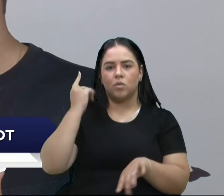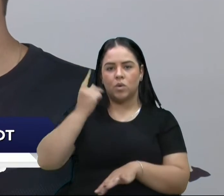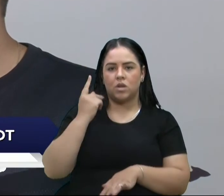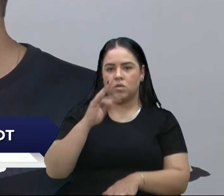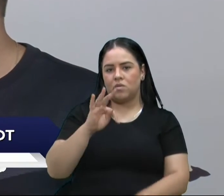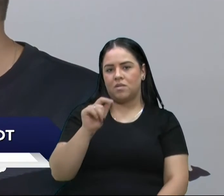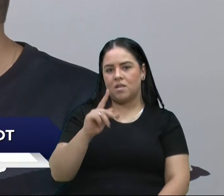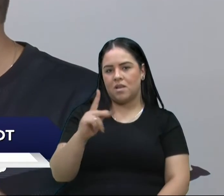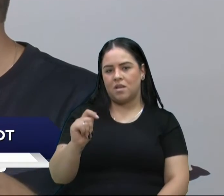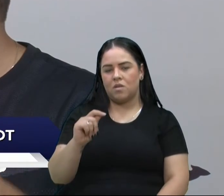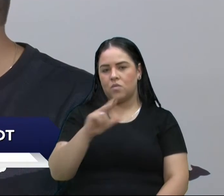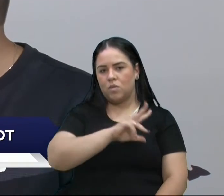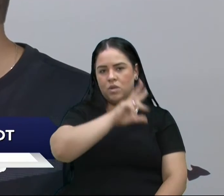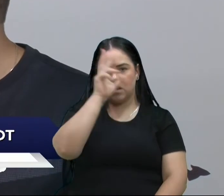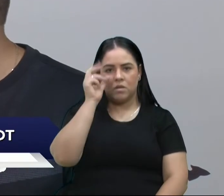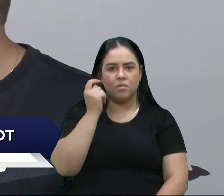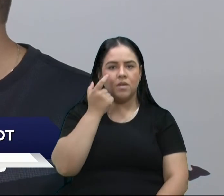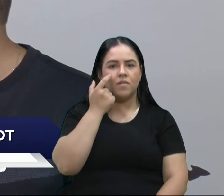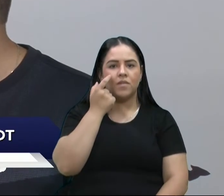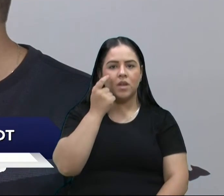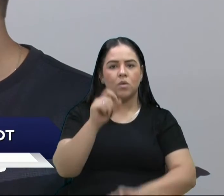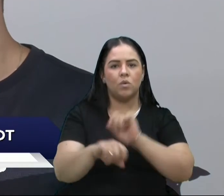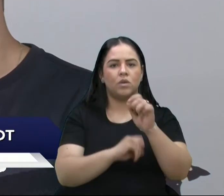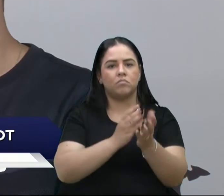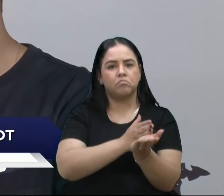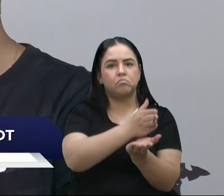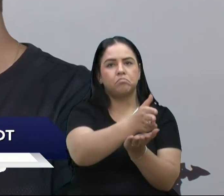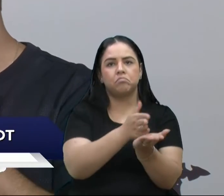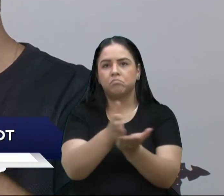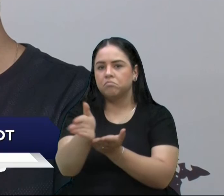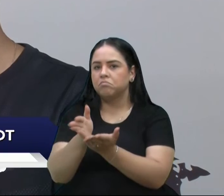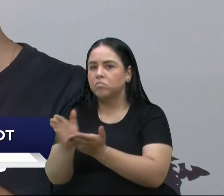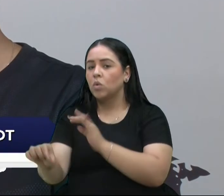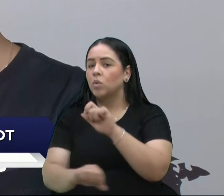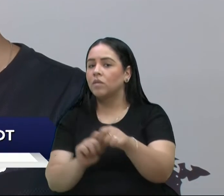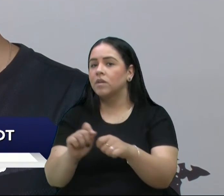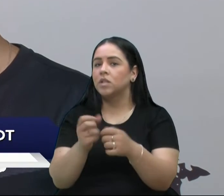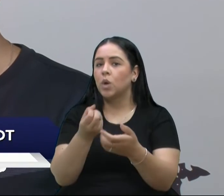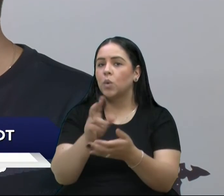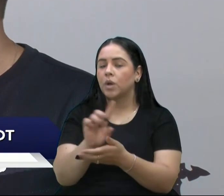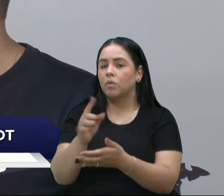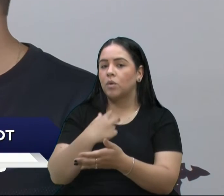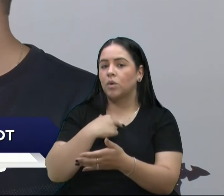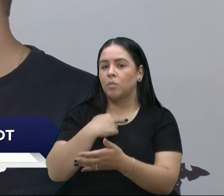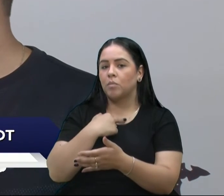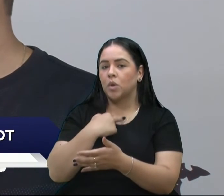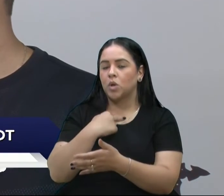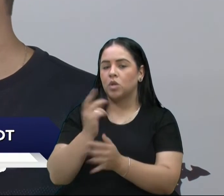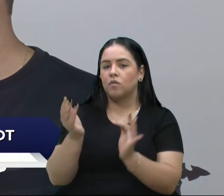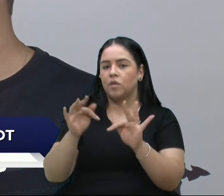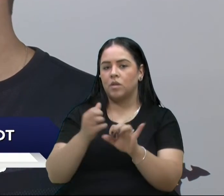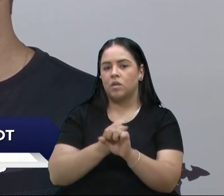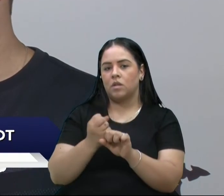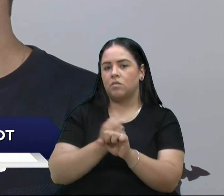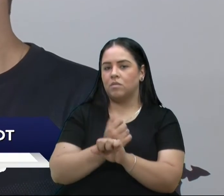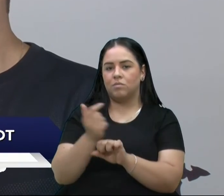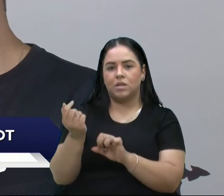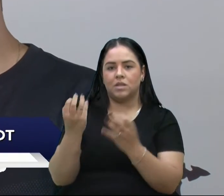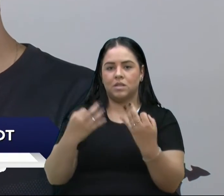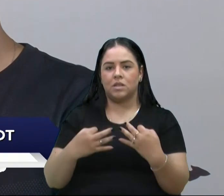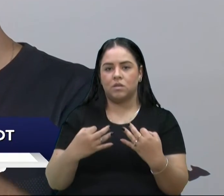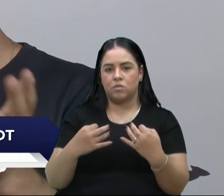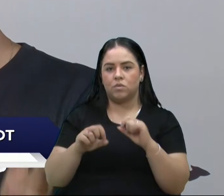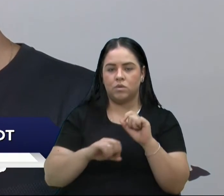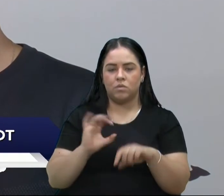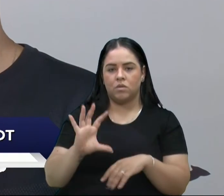Taca, para embasar o direcionamento do que vai ser feito ou não. Primeiro, nós não podemos terminar o ano indefinido dessa situação, né?